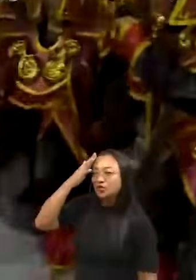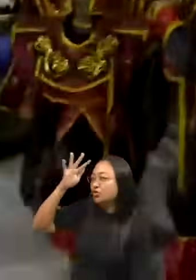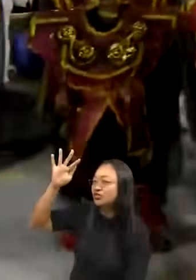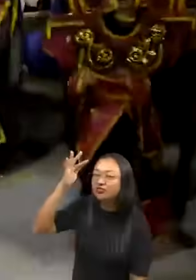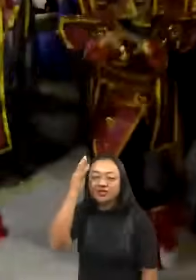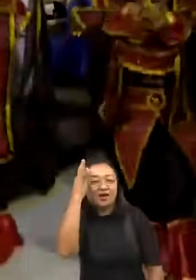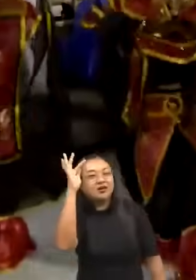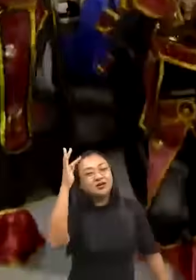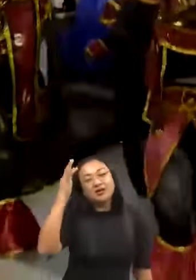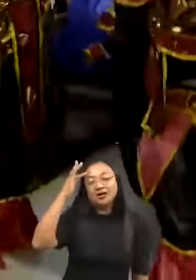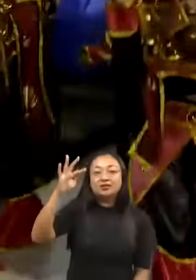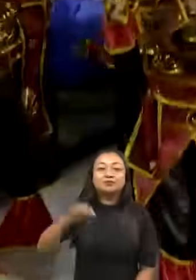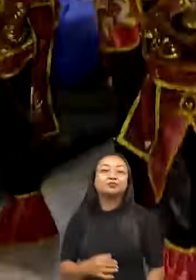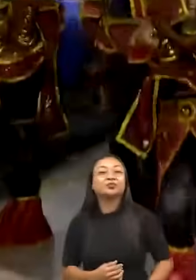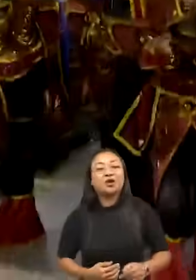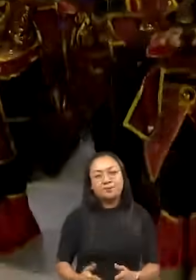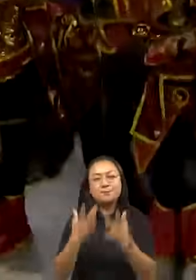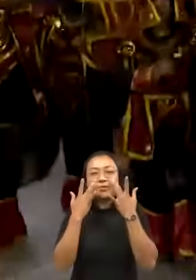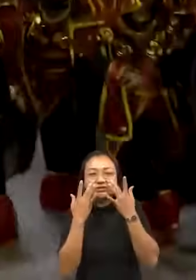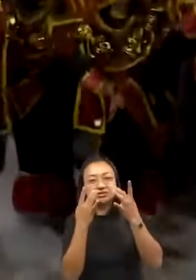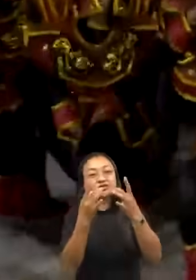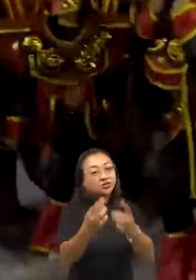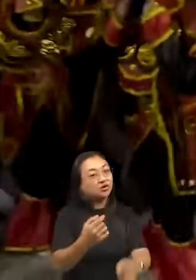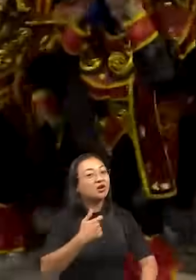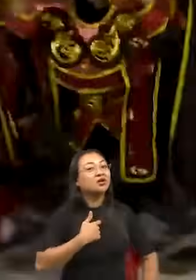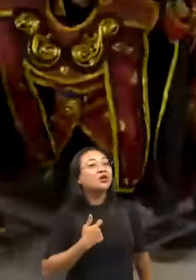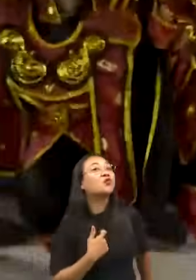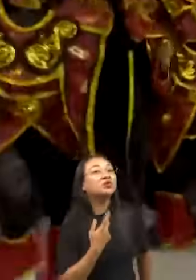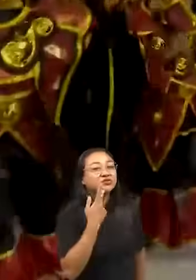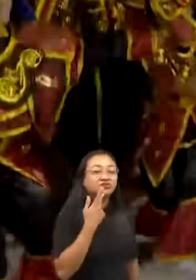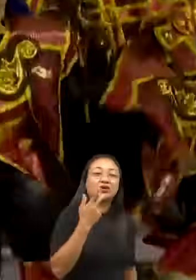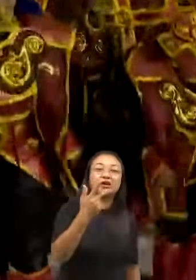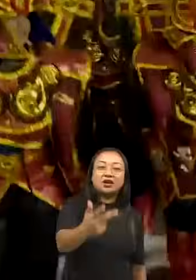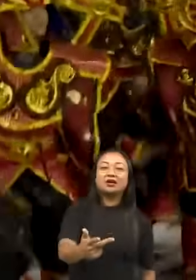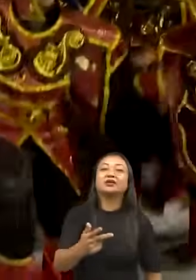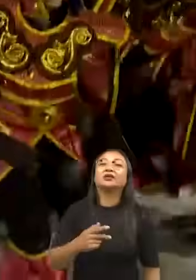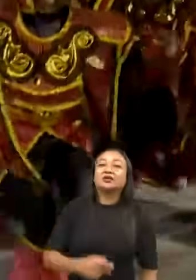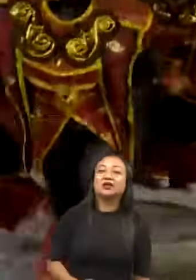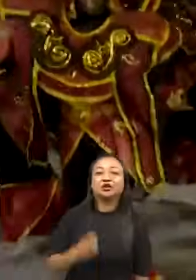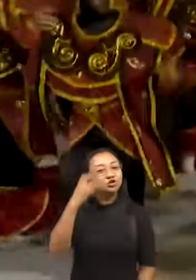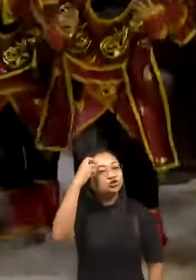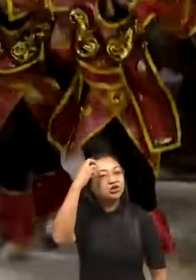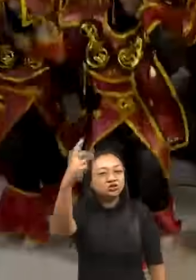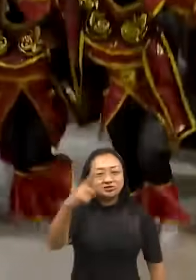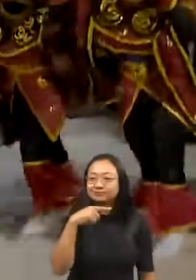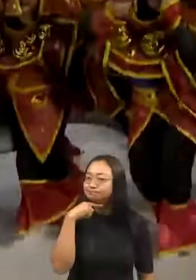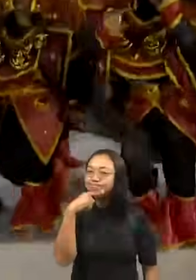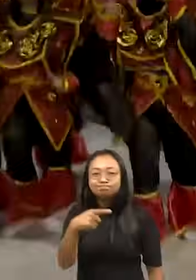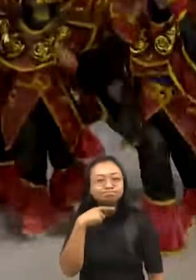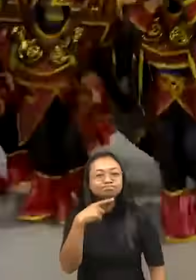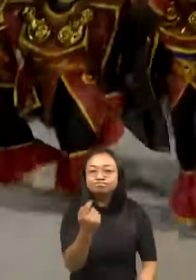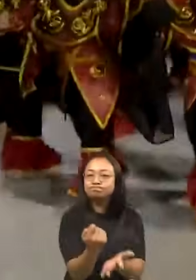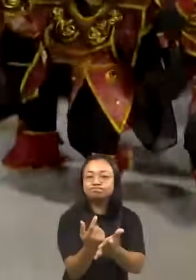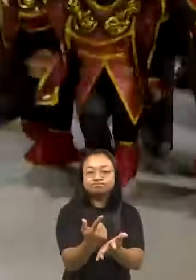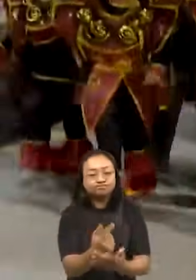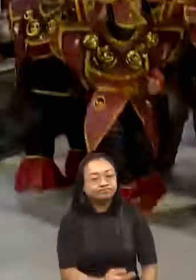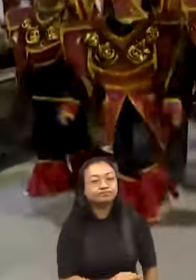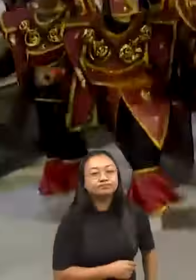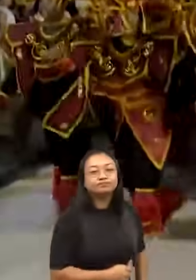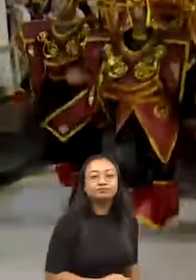Filosofia, preste atenção no que eu vou te falar. Inteligência. deixa não se pode.